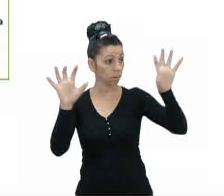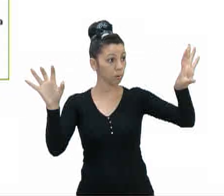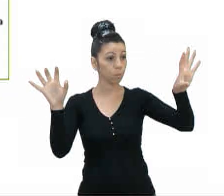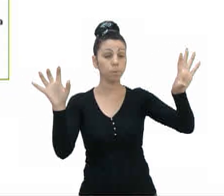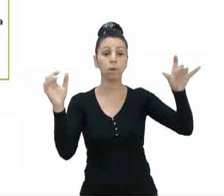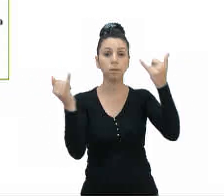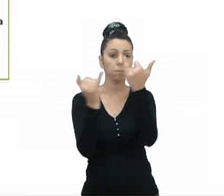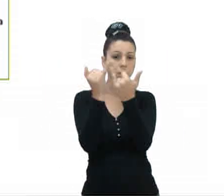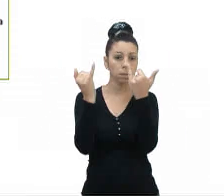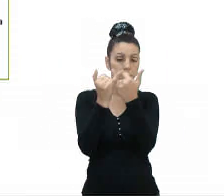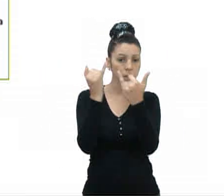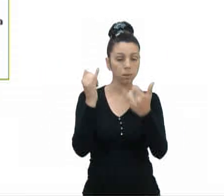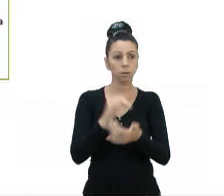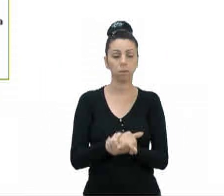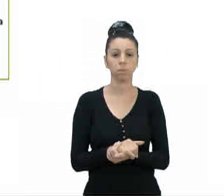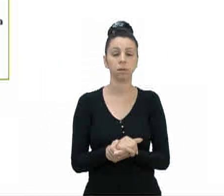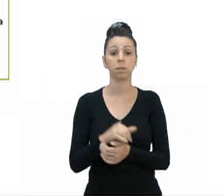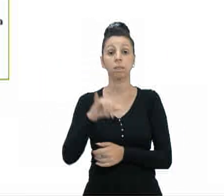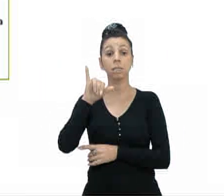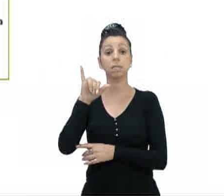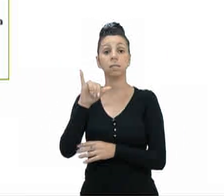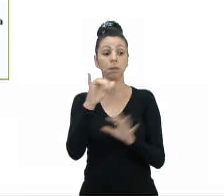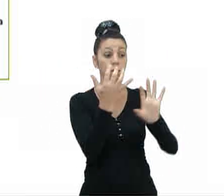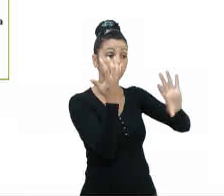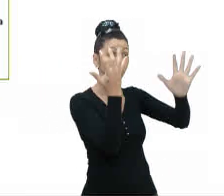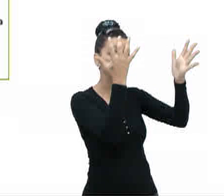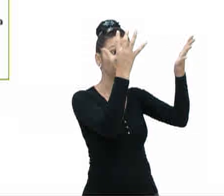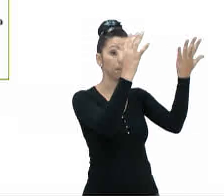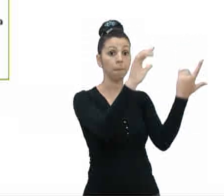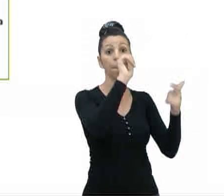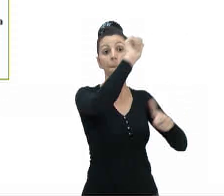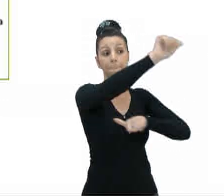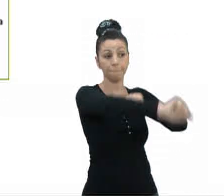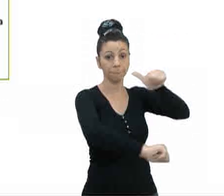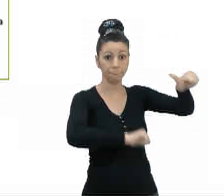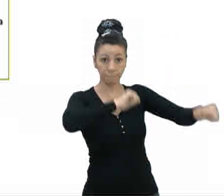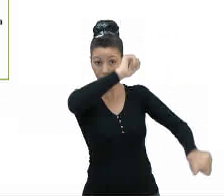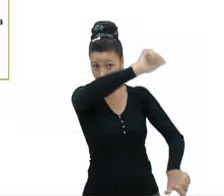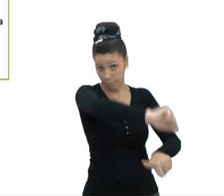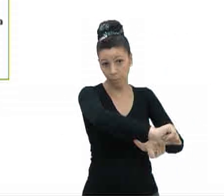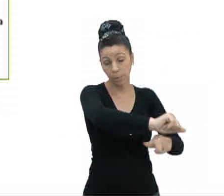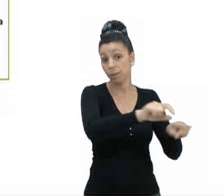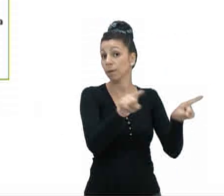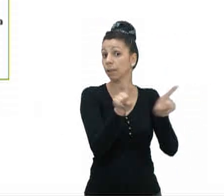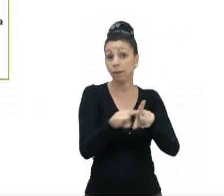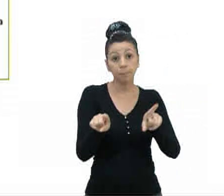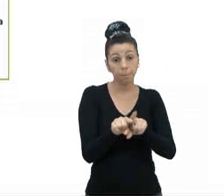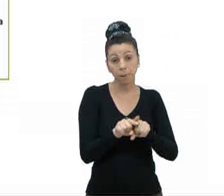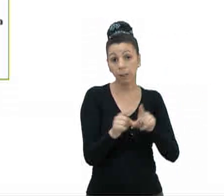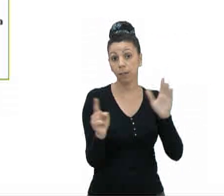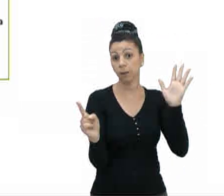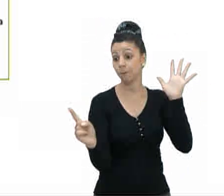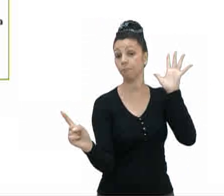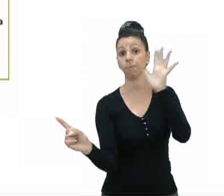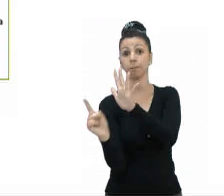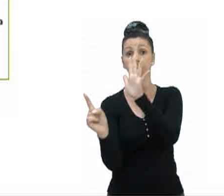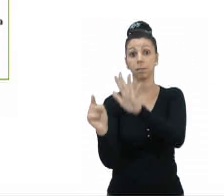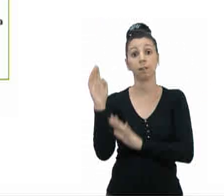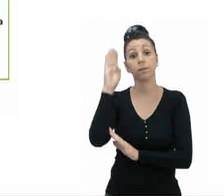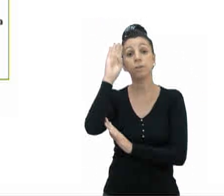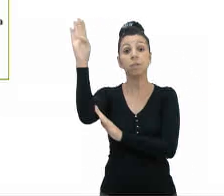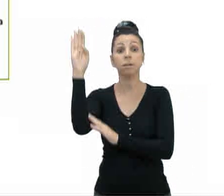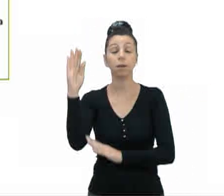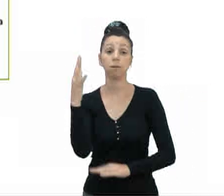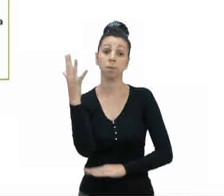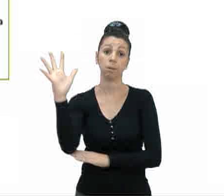né? Quando muda o tipo climático, eu tenho mudança nas características da vegetação também. Isso é